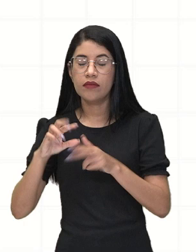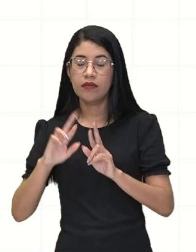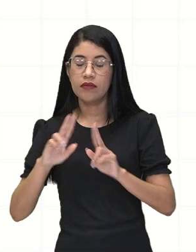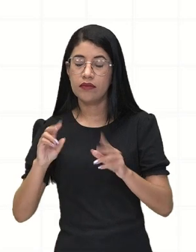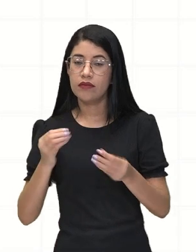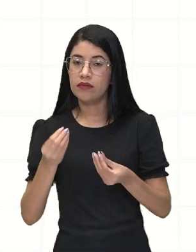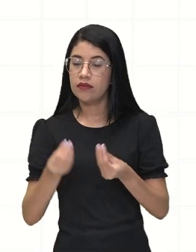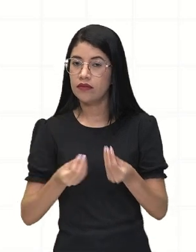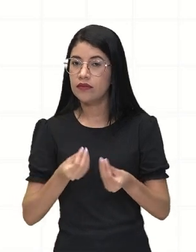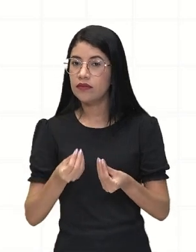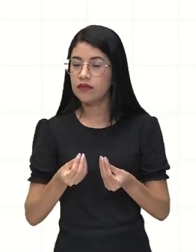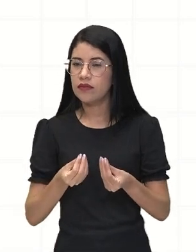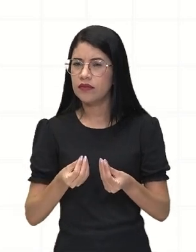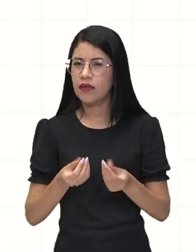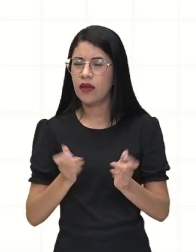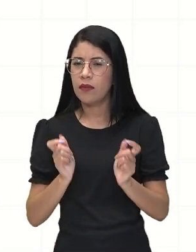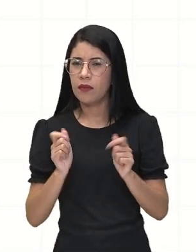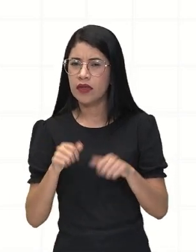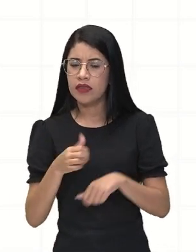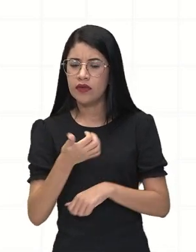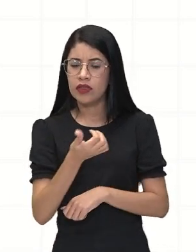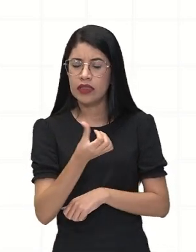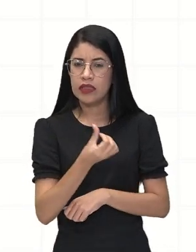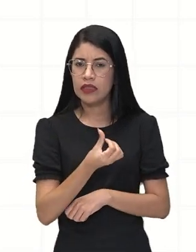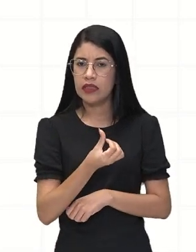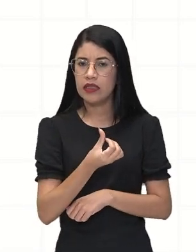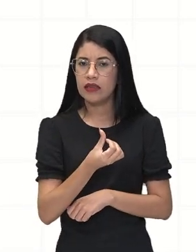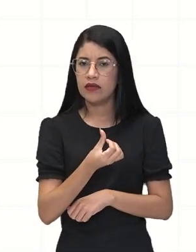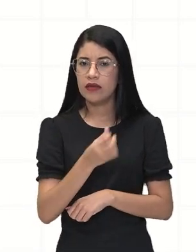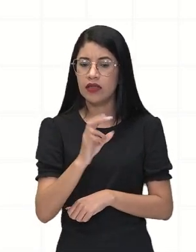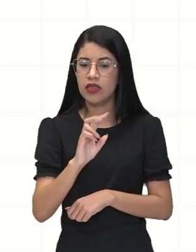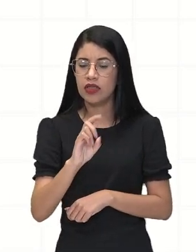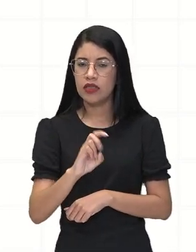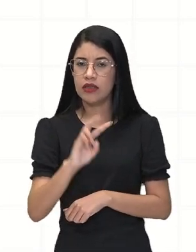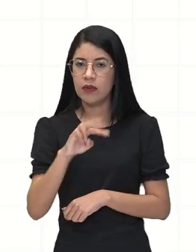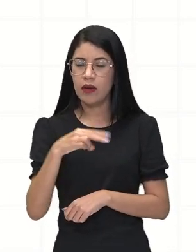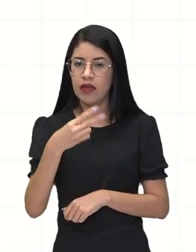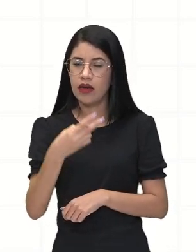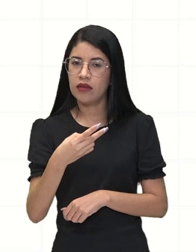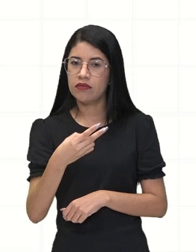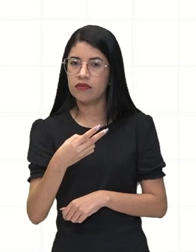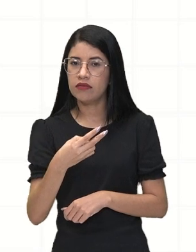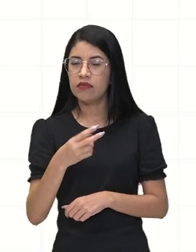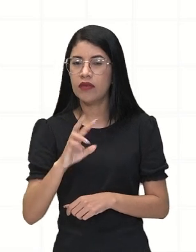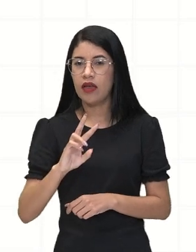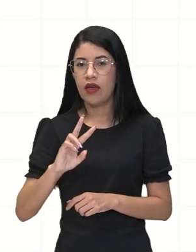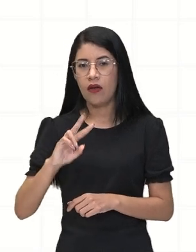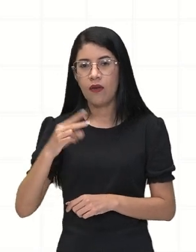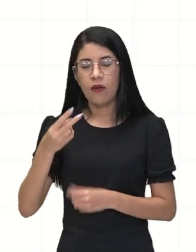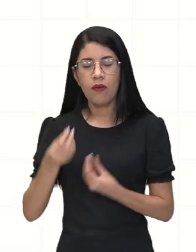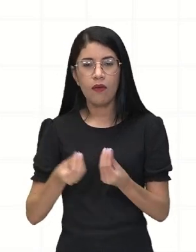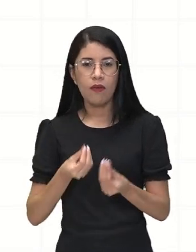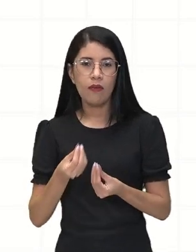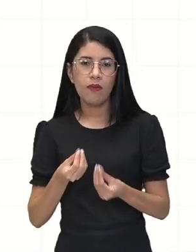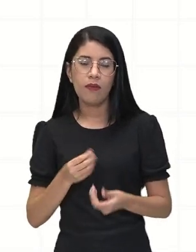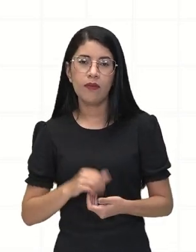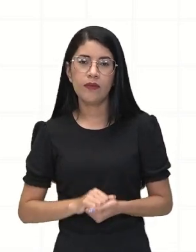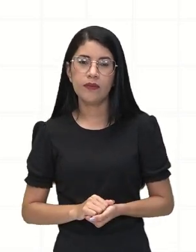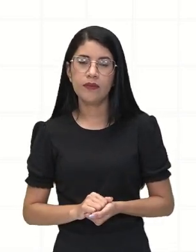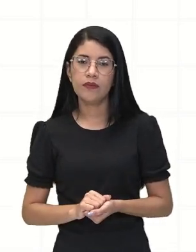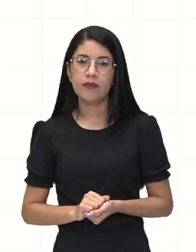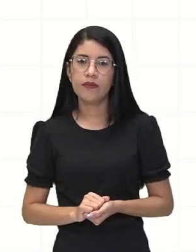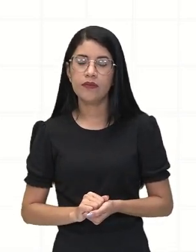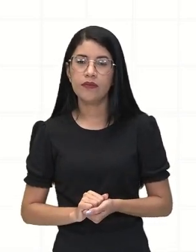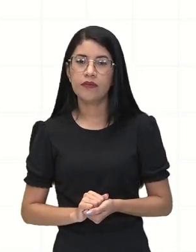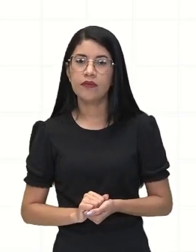diferença... Eu consigo escrever esse número aqui como sendo um número ao quadrado? 16x ao quadrado? Posso,